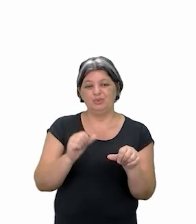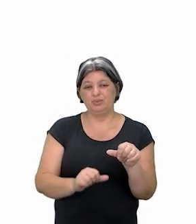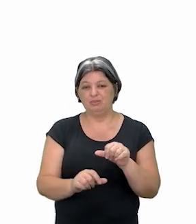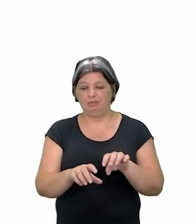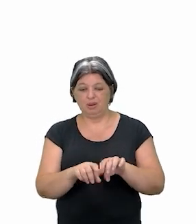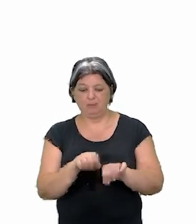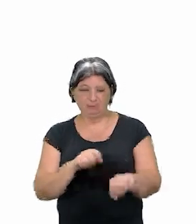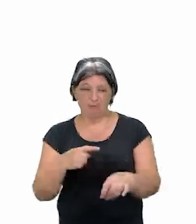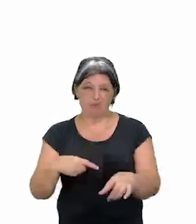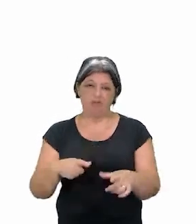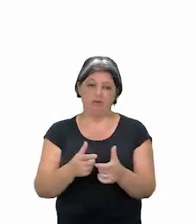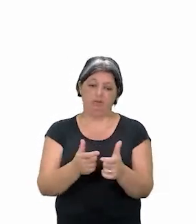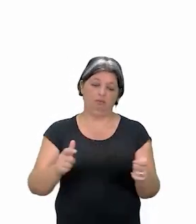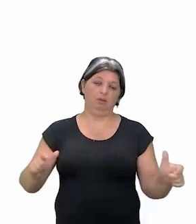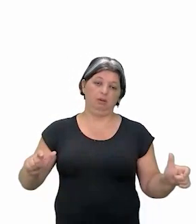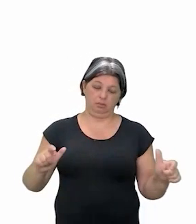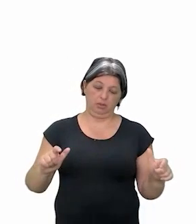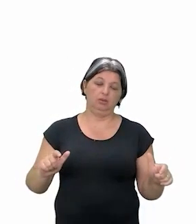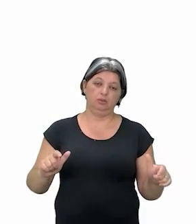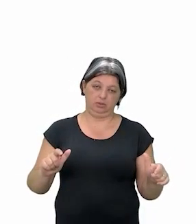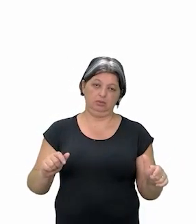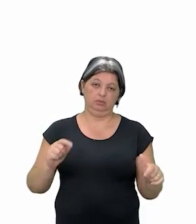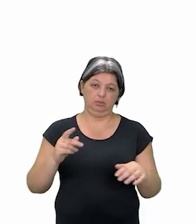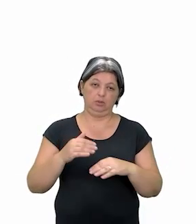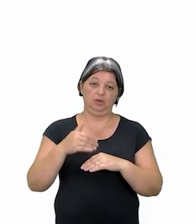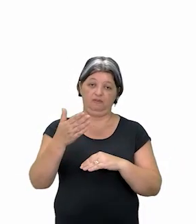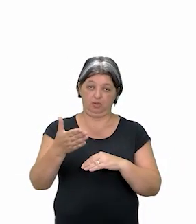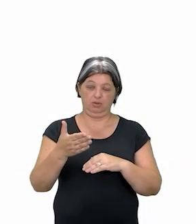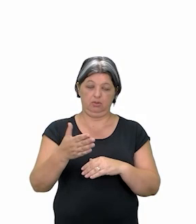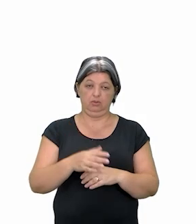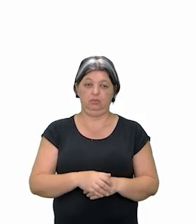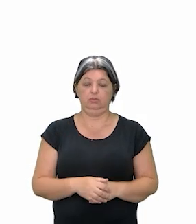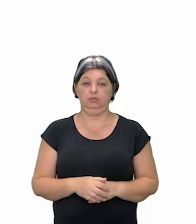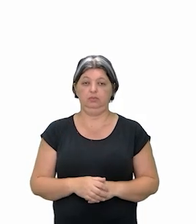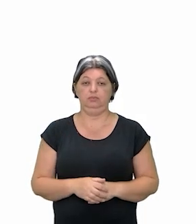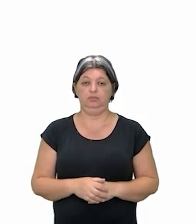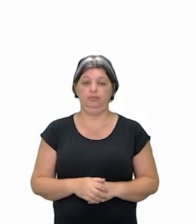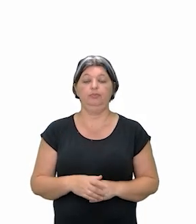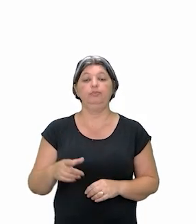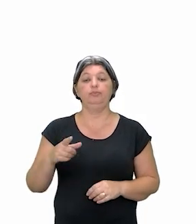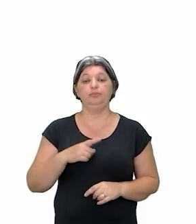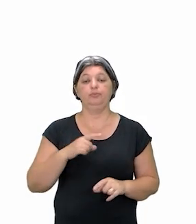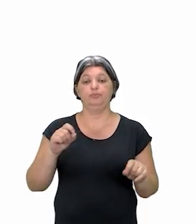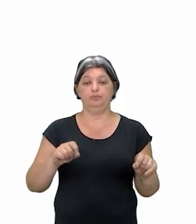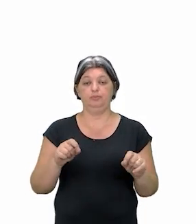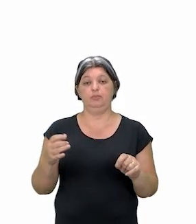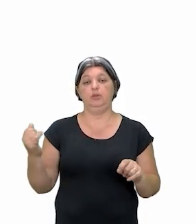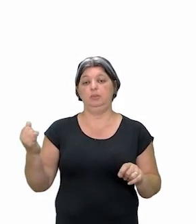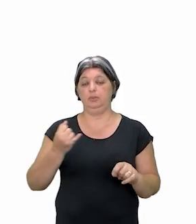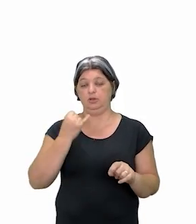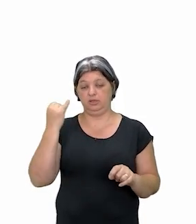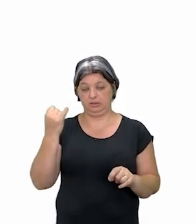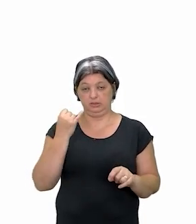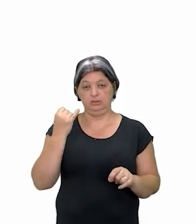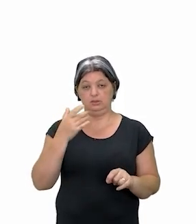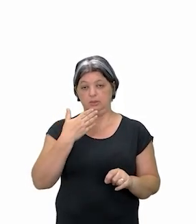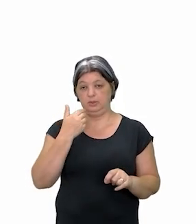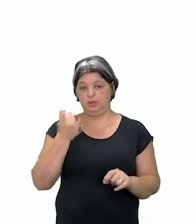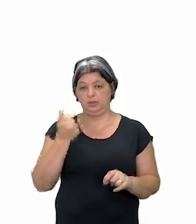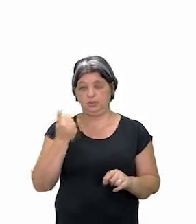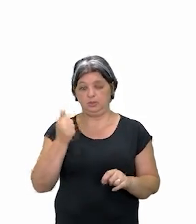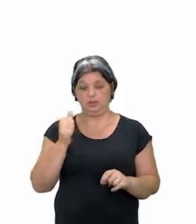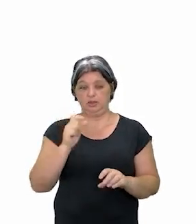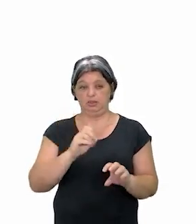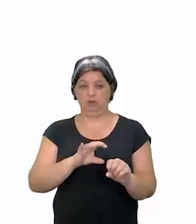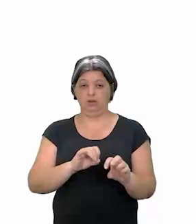escala, quando a gente faz avaliações externas, tá bem? Então também tem lá a sua importância para a melhoria da educação, tá